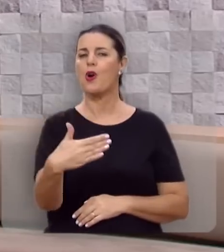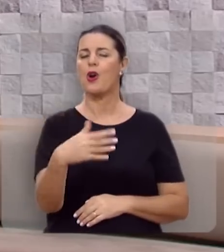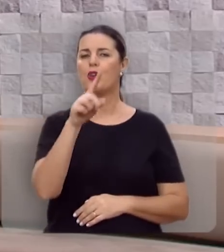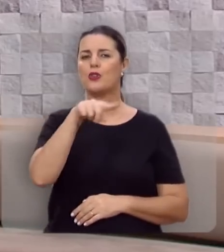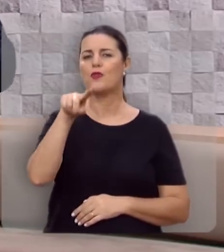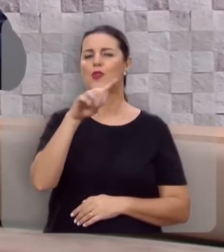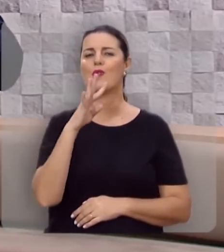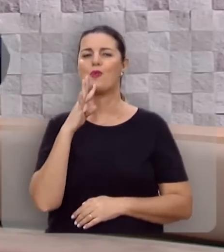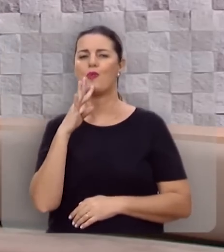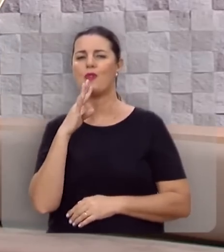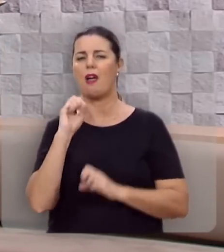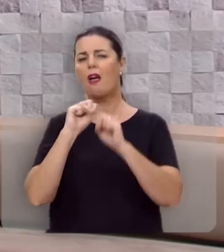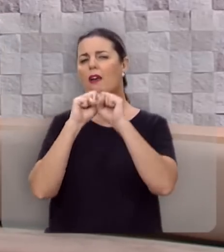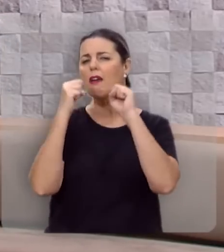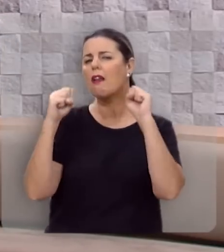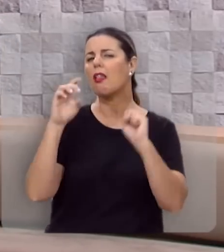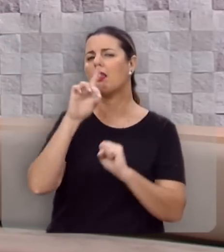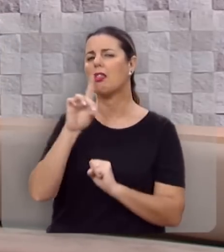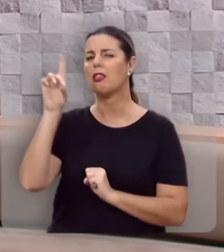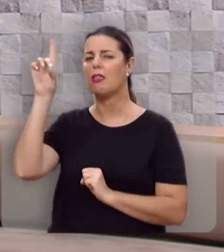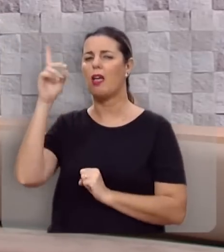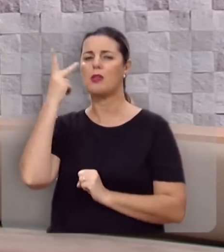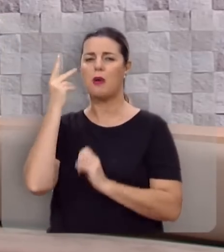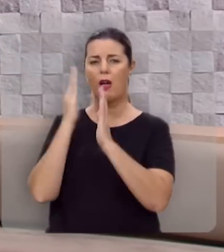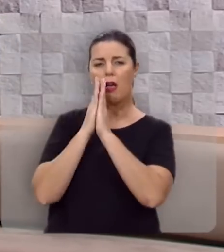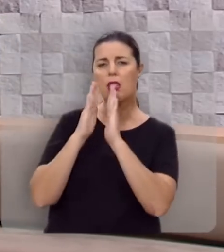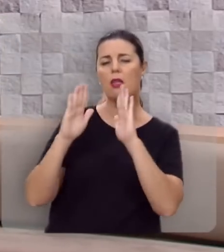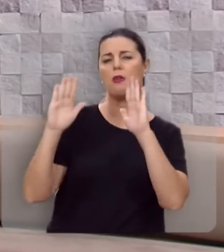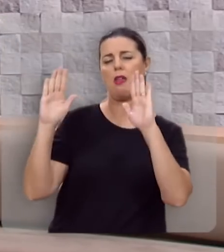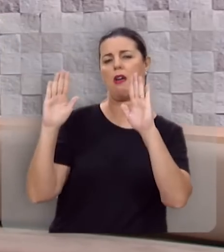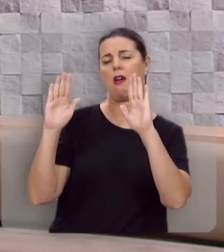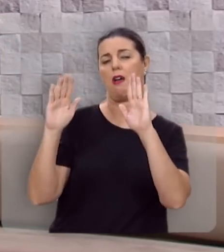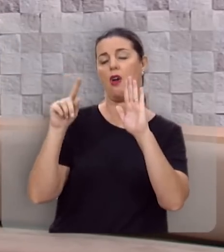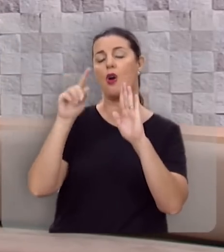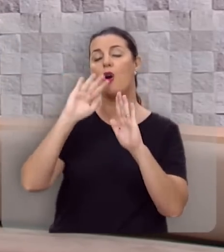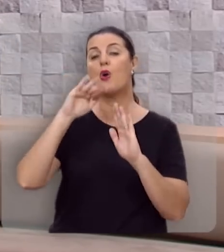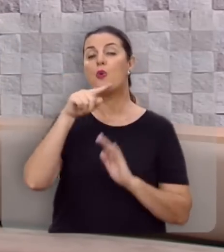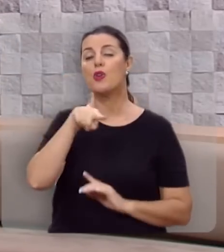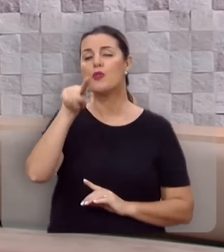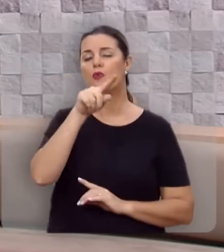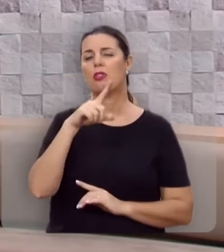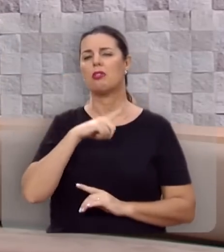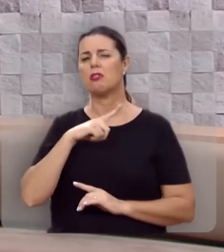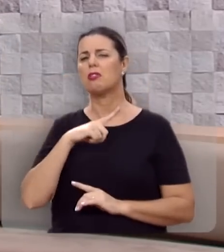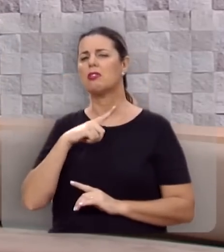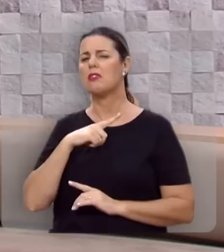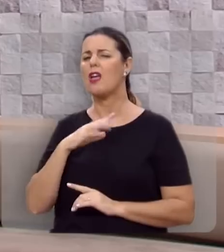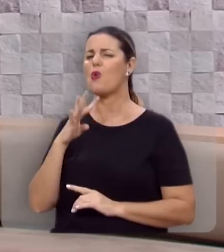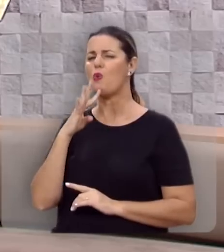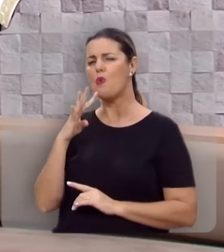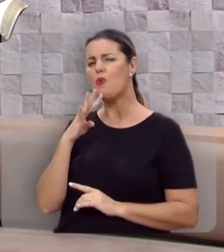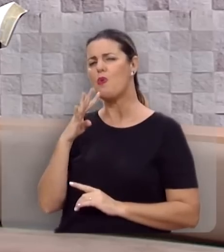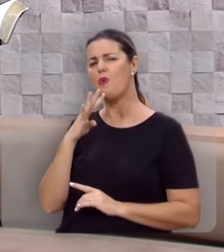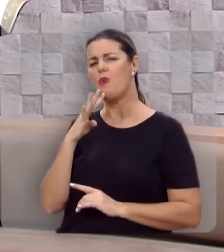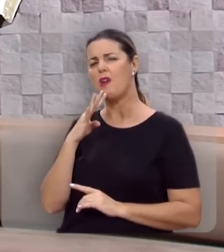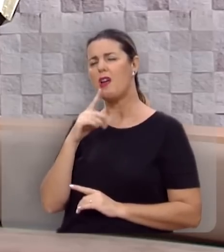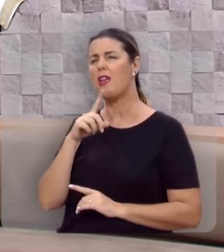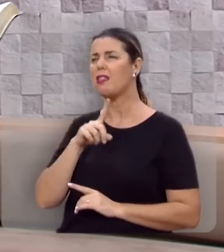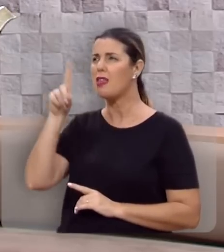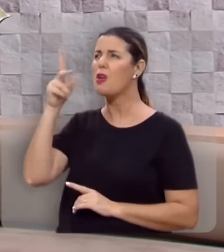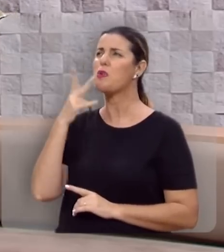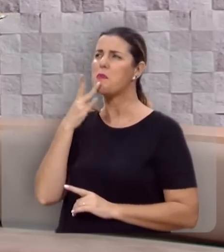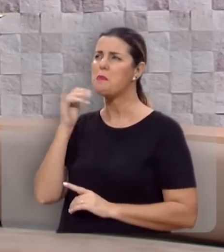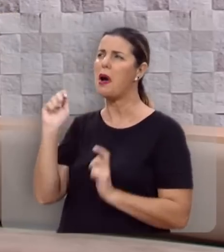Quando você reconhece a grandeza de Deus para adorá-lo, quando você tem reconhecimento de que